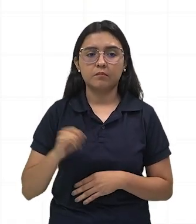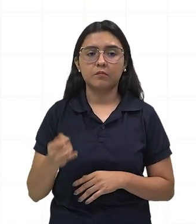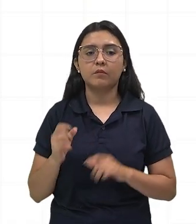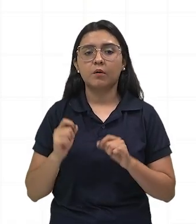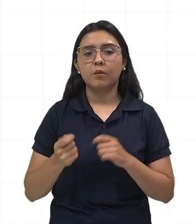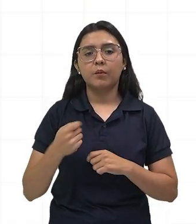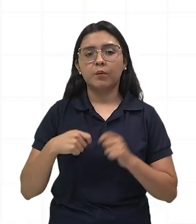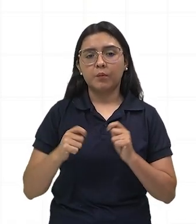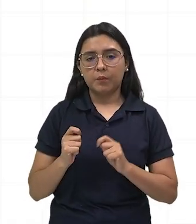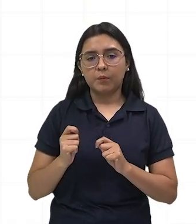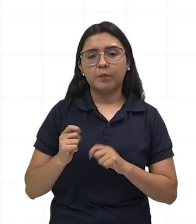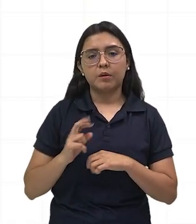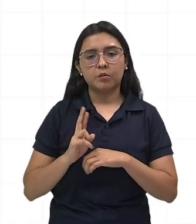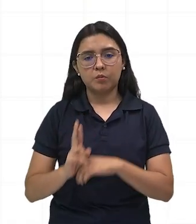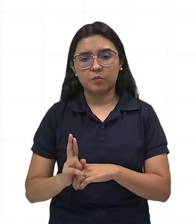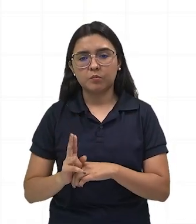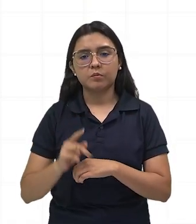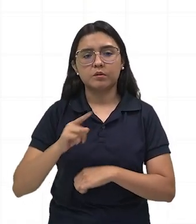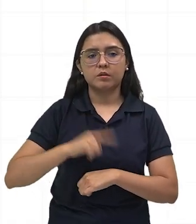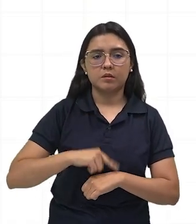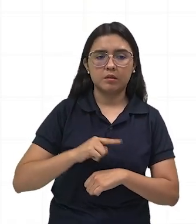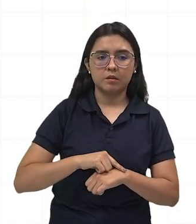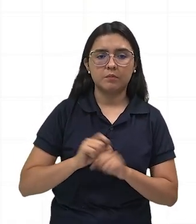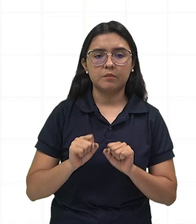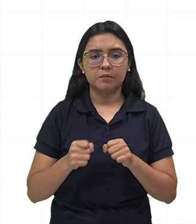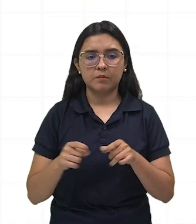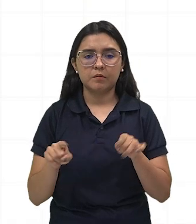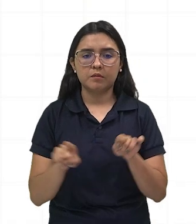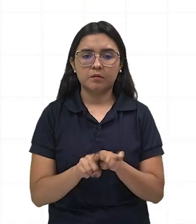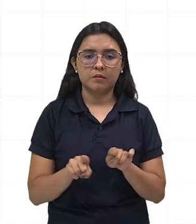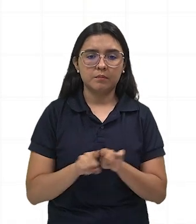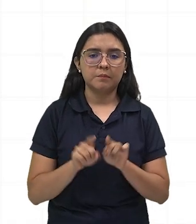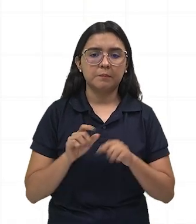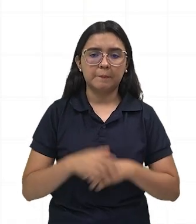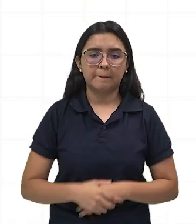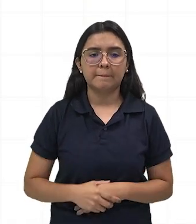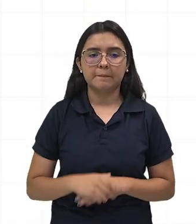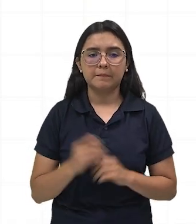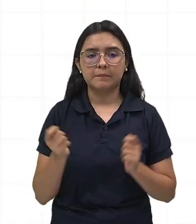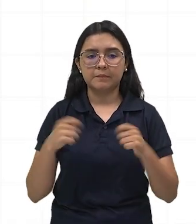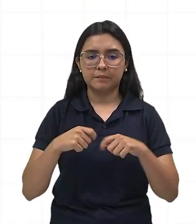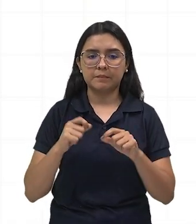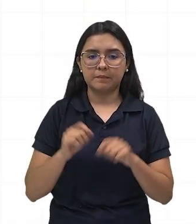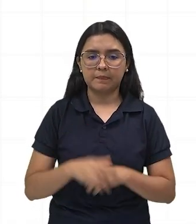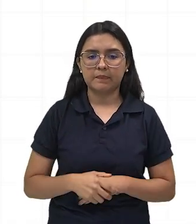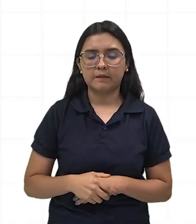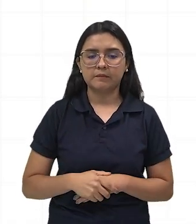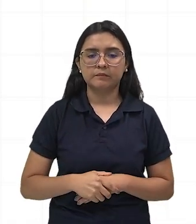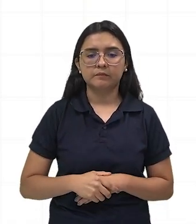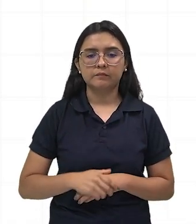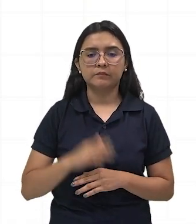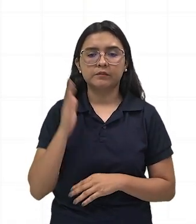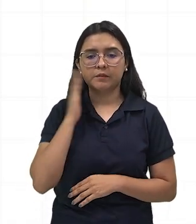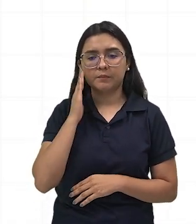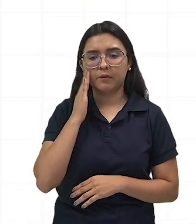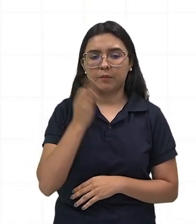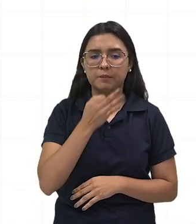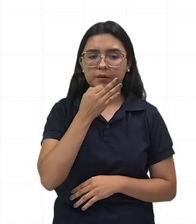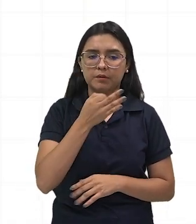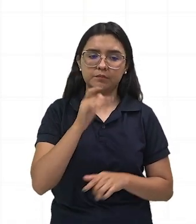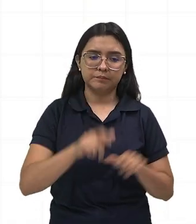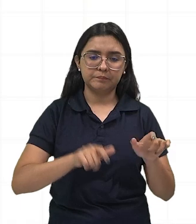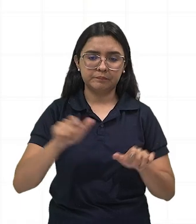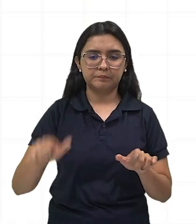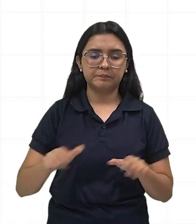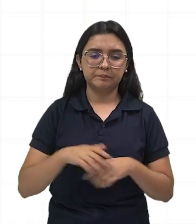logísticos, mantendo ao mesmo tempo a capacidade de fazer inferências válidas sobre a opinião global dos consumidores, com base nos resultados